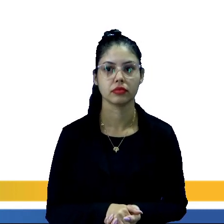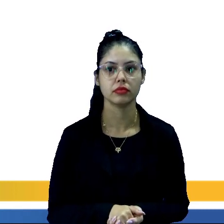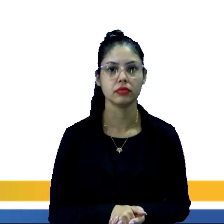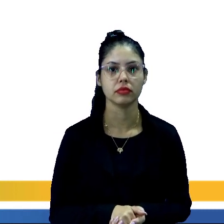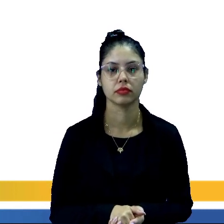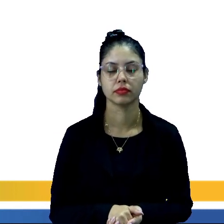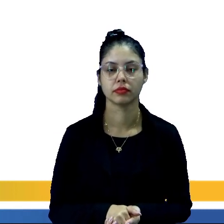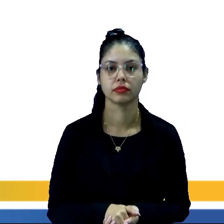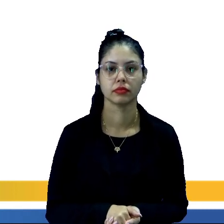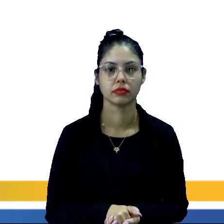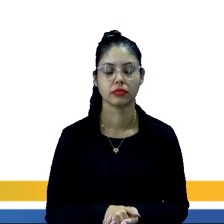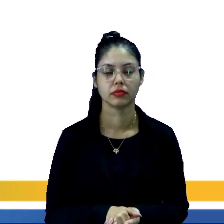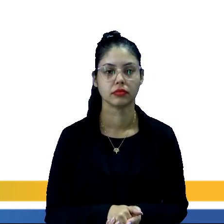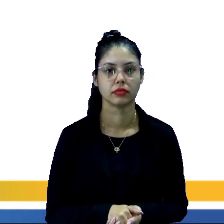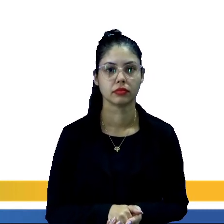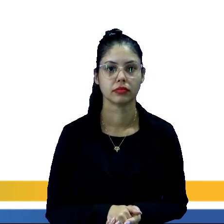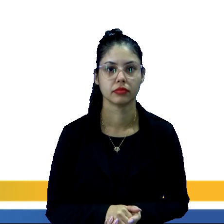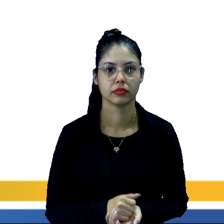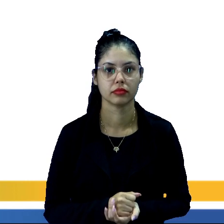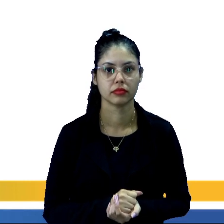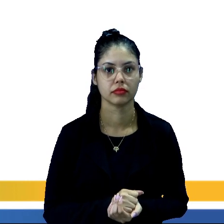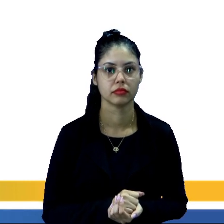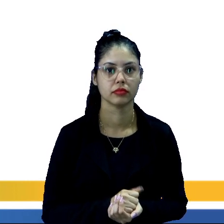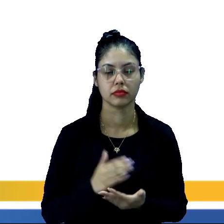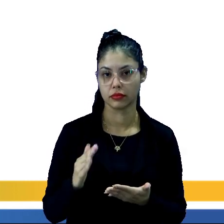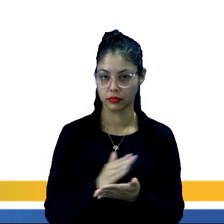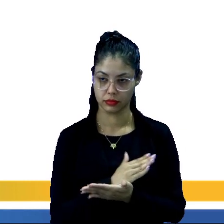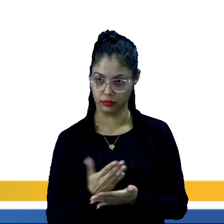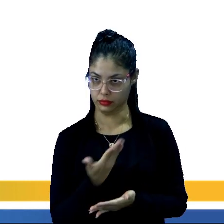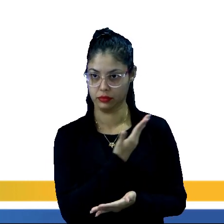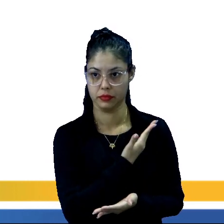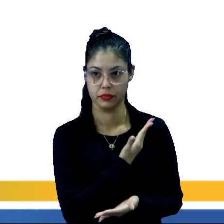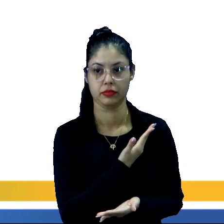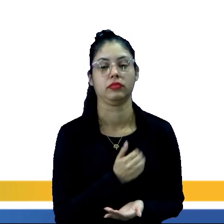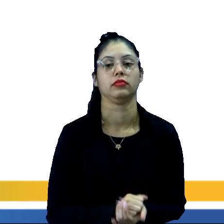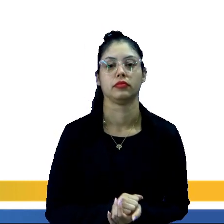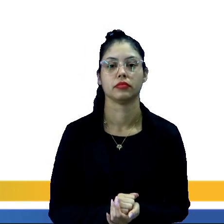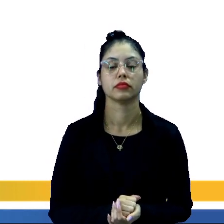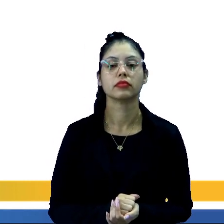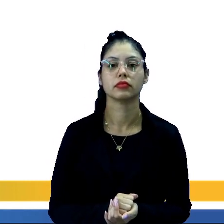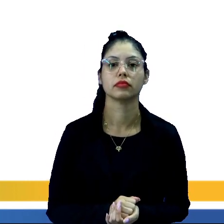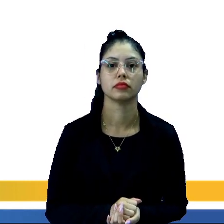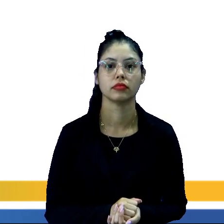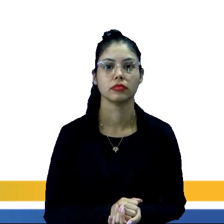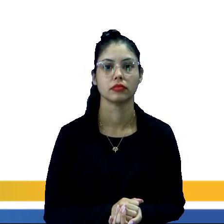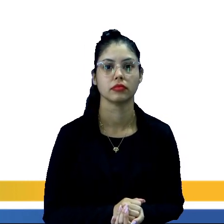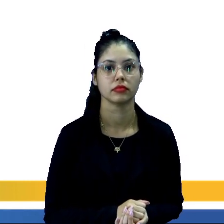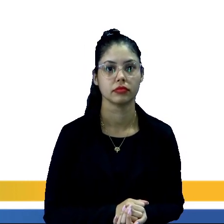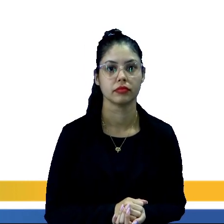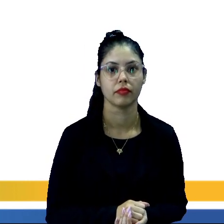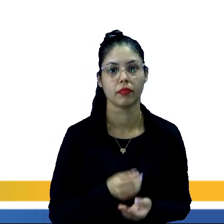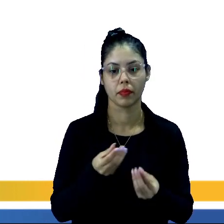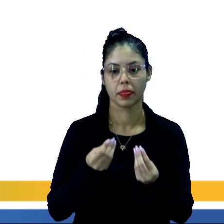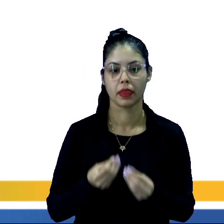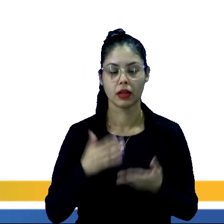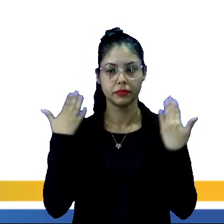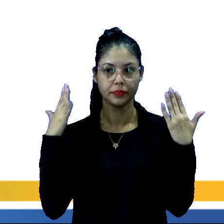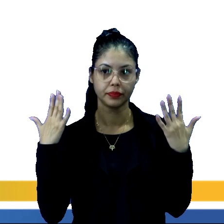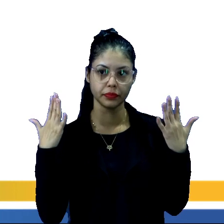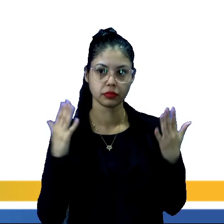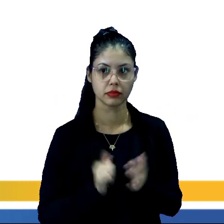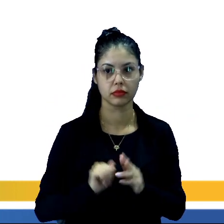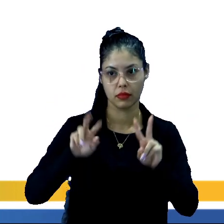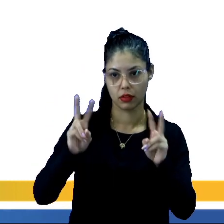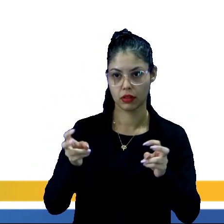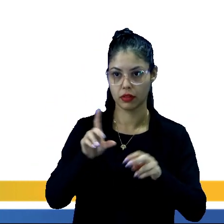de lo que he escrito, né? Alguns companheiros e companheiras, colegas e colegas me deram parabéns, né,